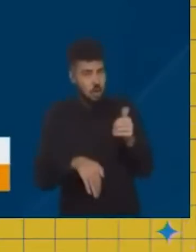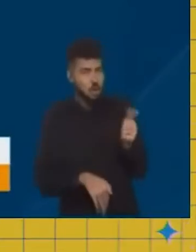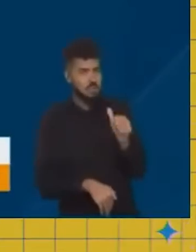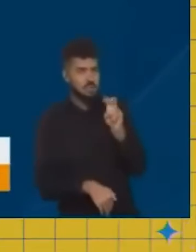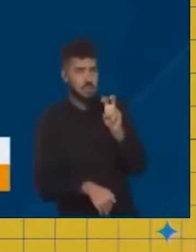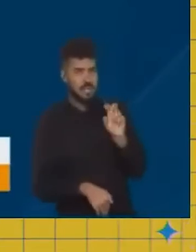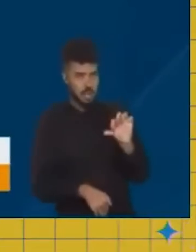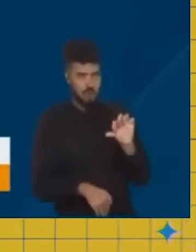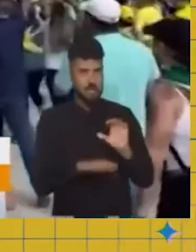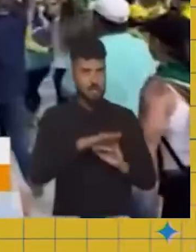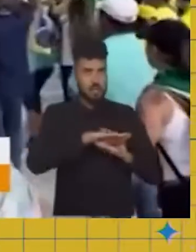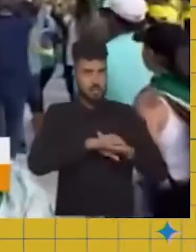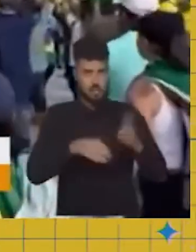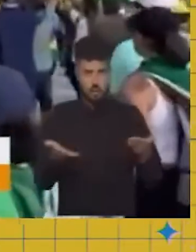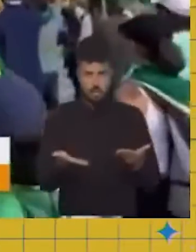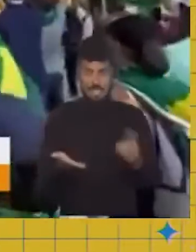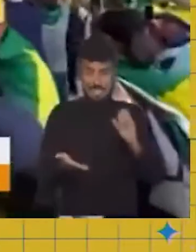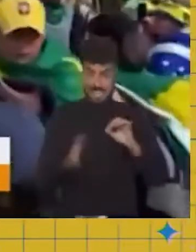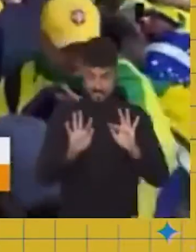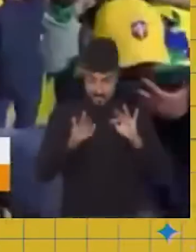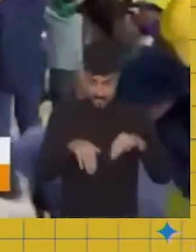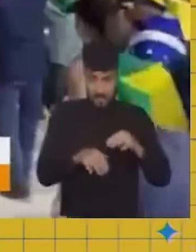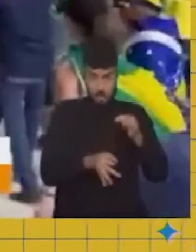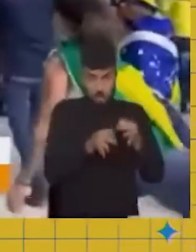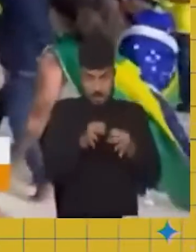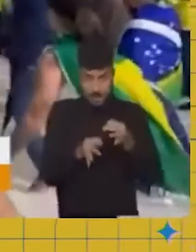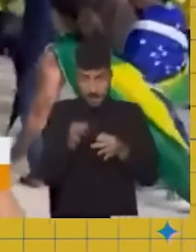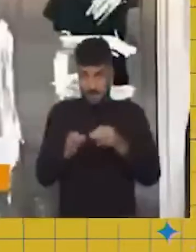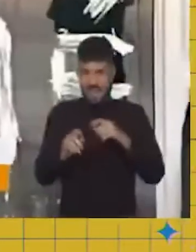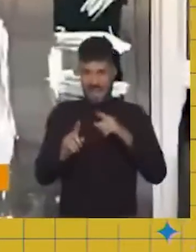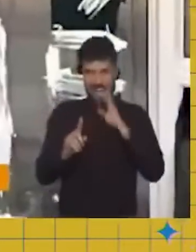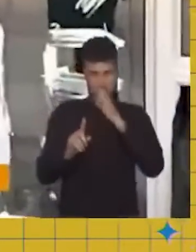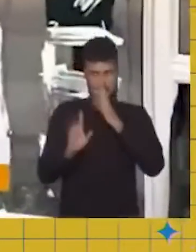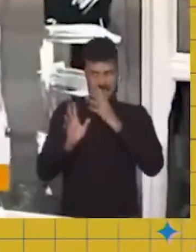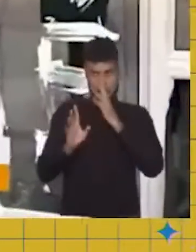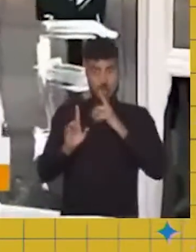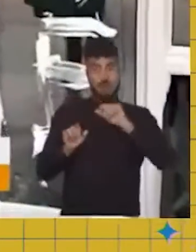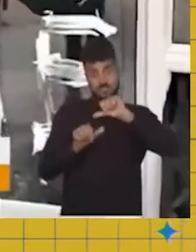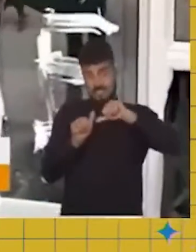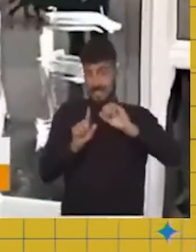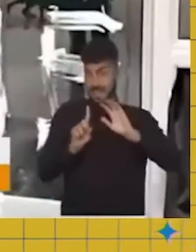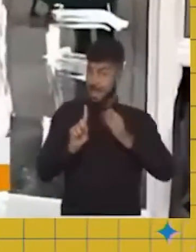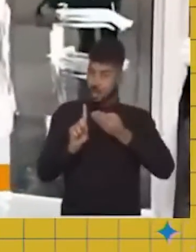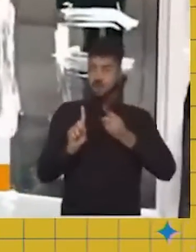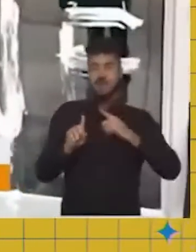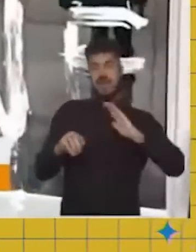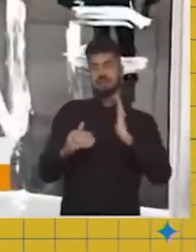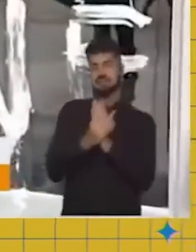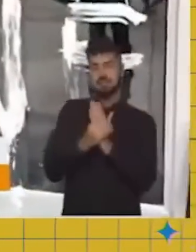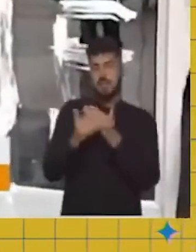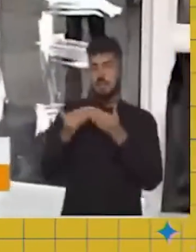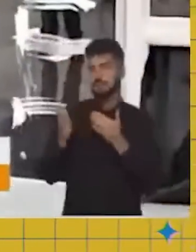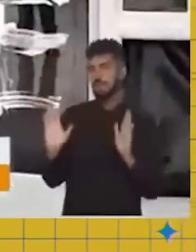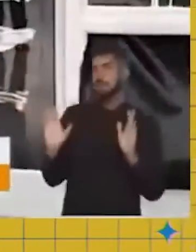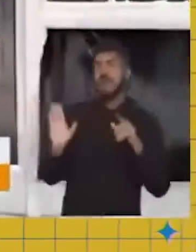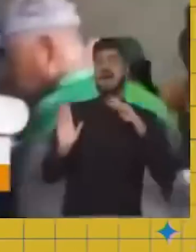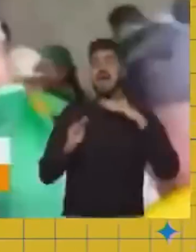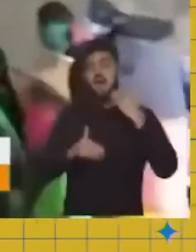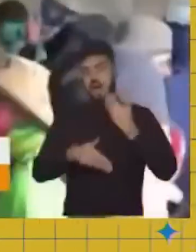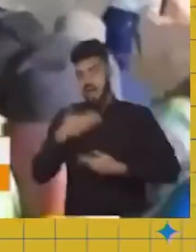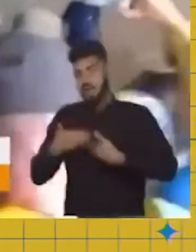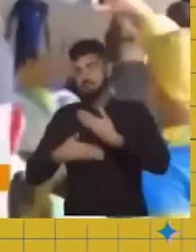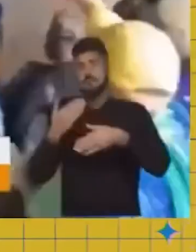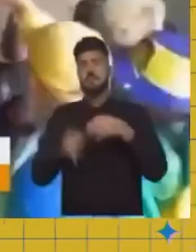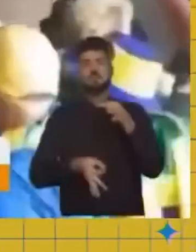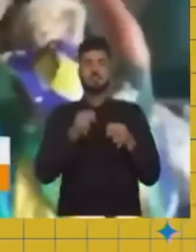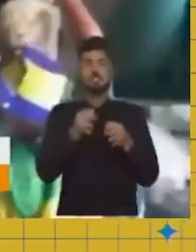do julgamento, se os acusados se tornarem réus, serão abertas as ações penais contra eles. A partir daí, a justiça começa